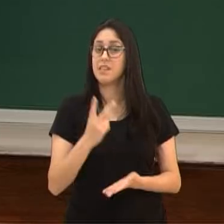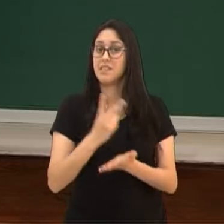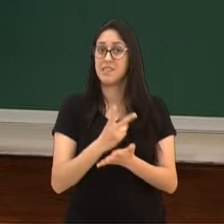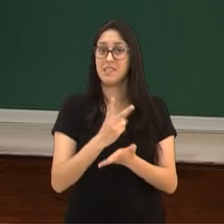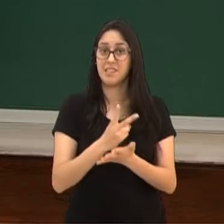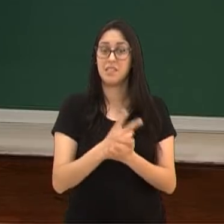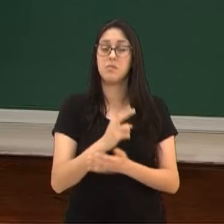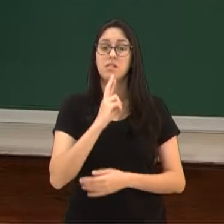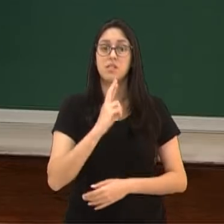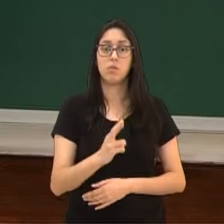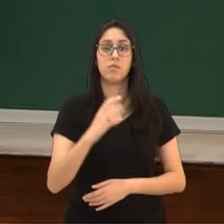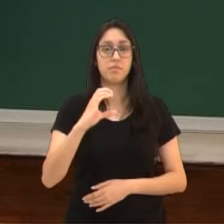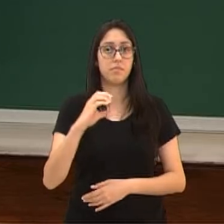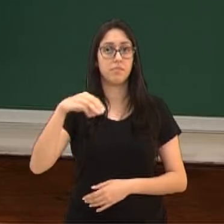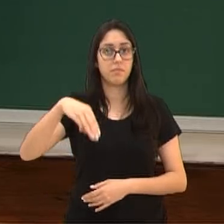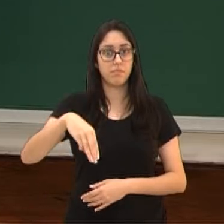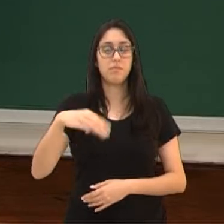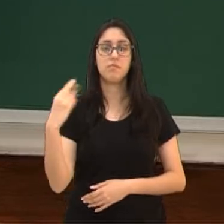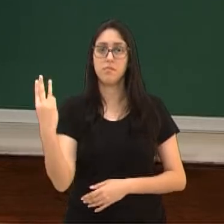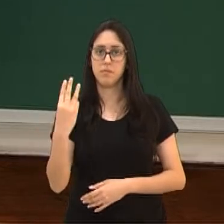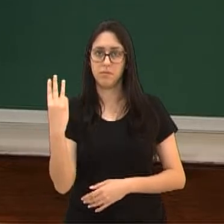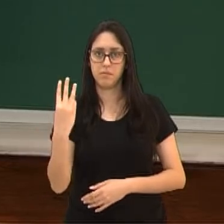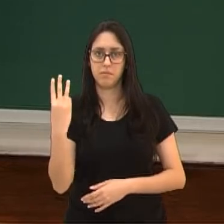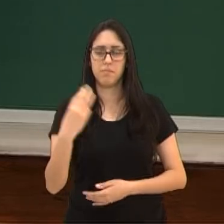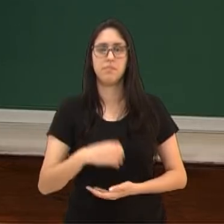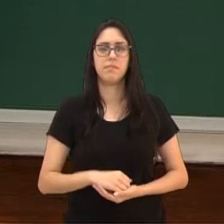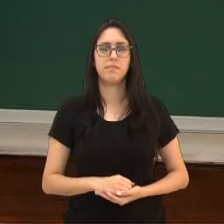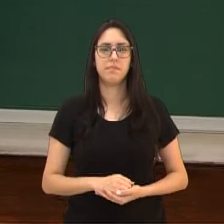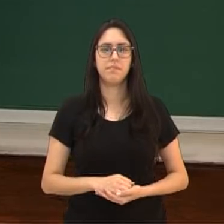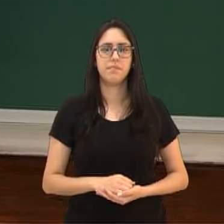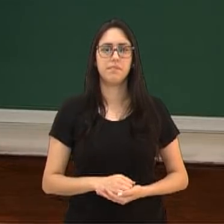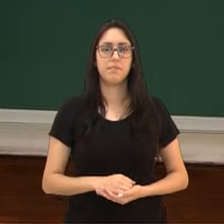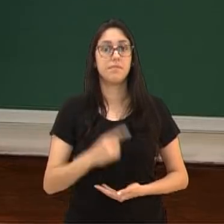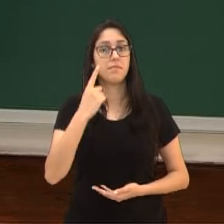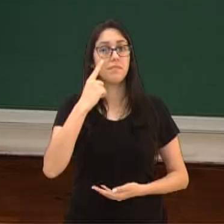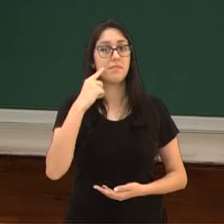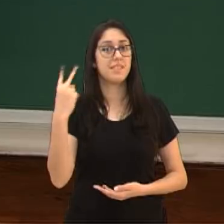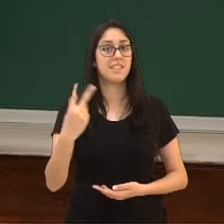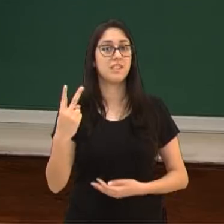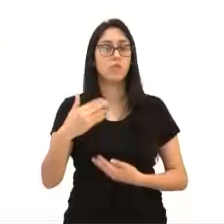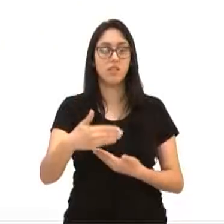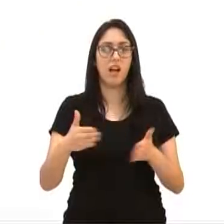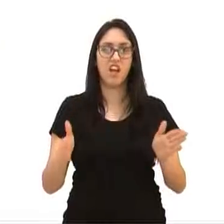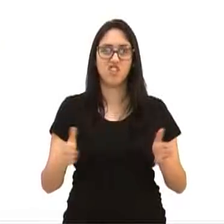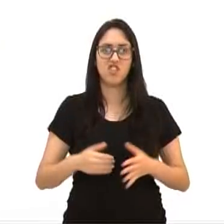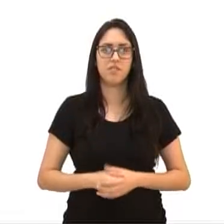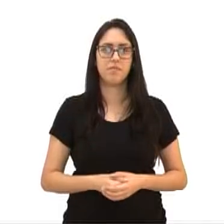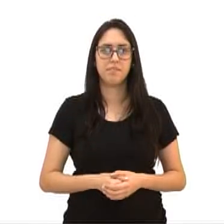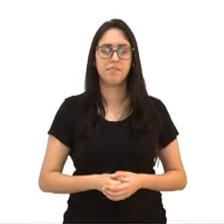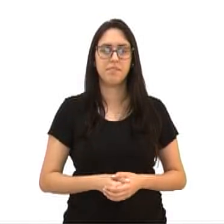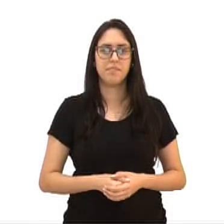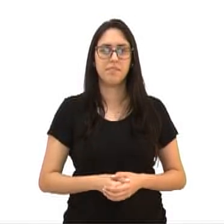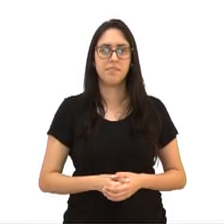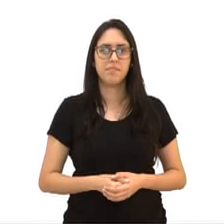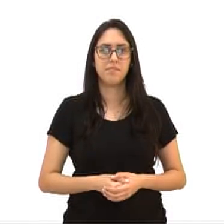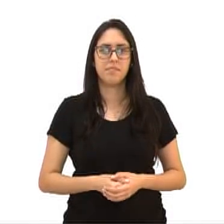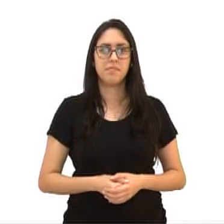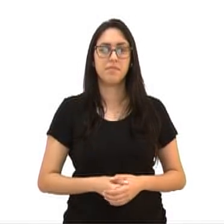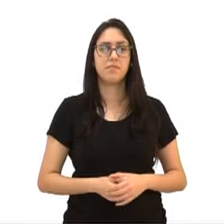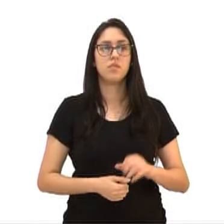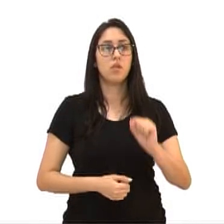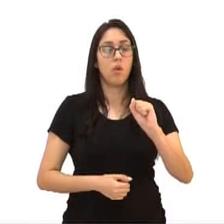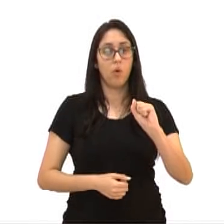centímetros, por isso eu fiz a conta bem tranquilamente. Vamos ver da segunda caixa agora? A segunda caixa mede